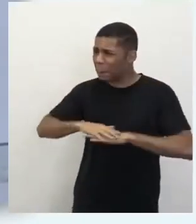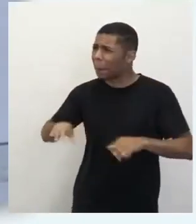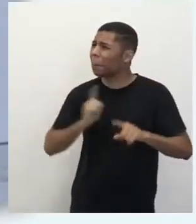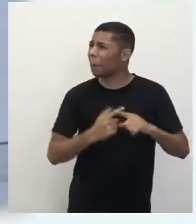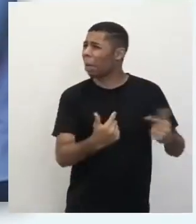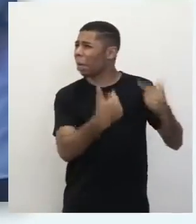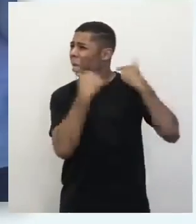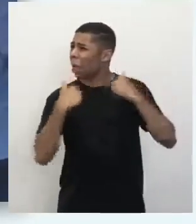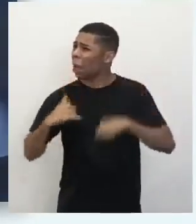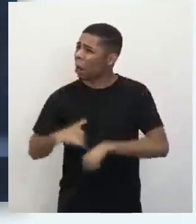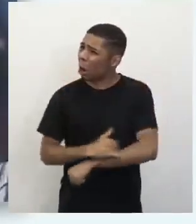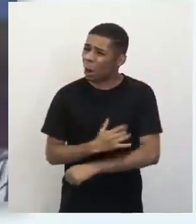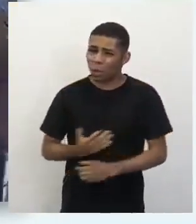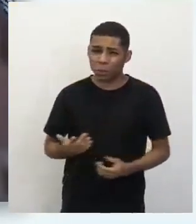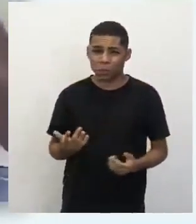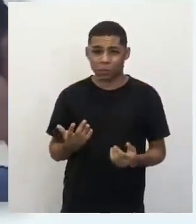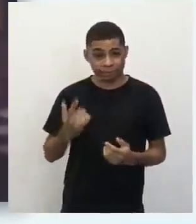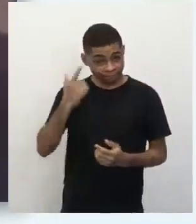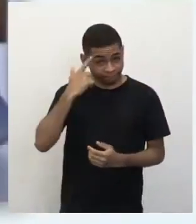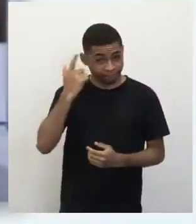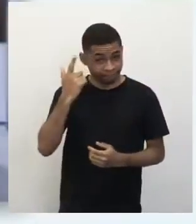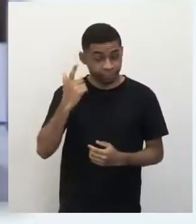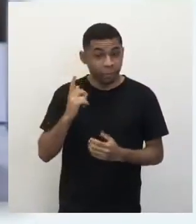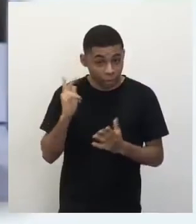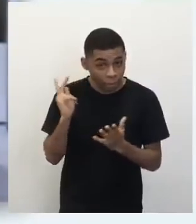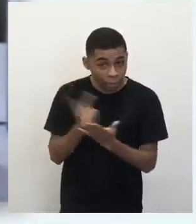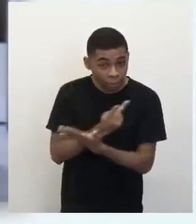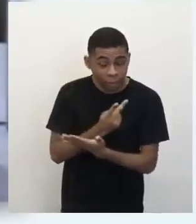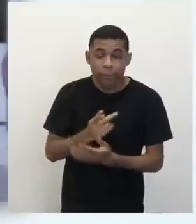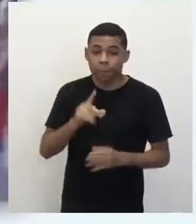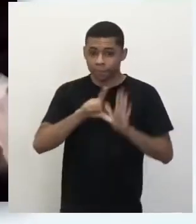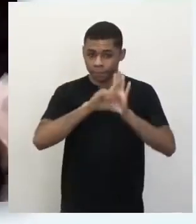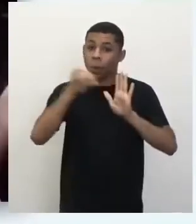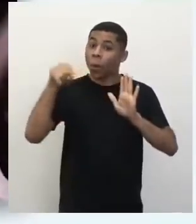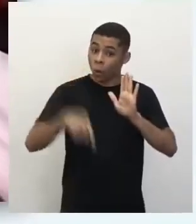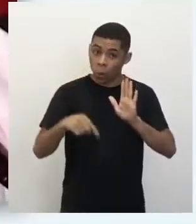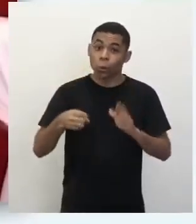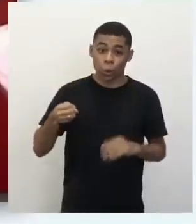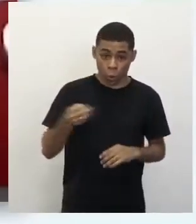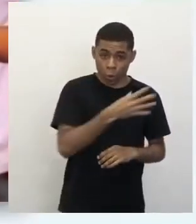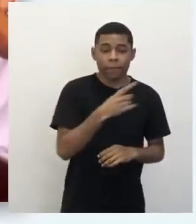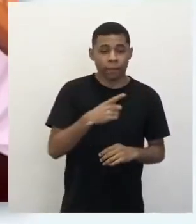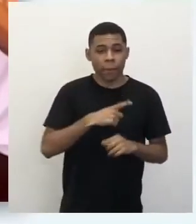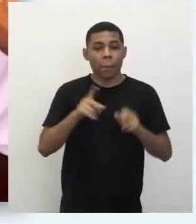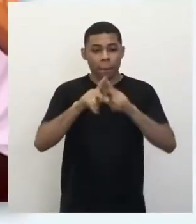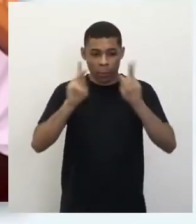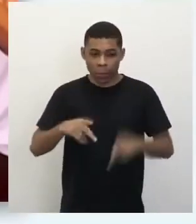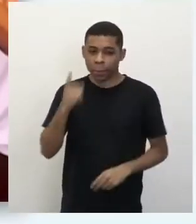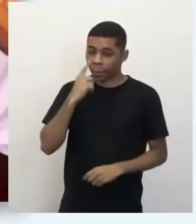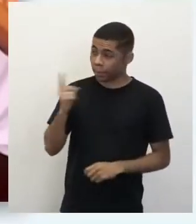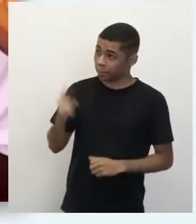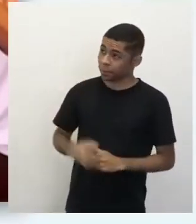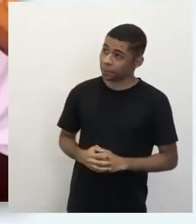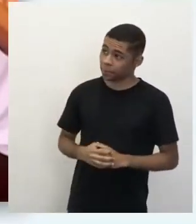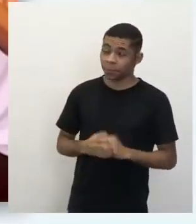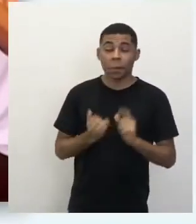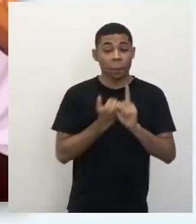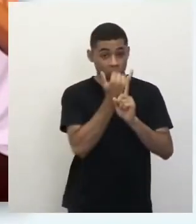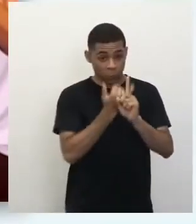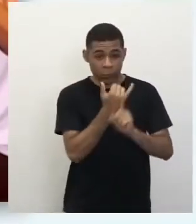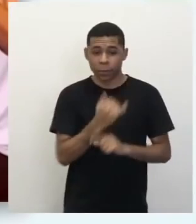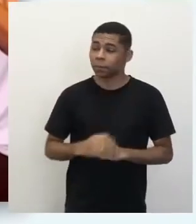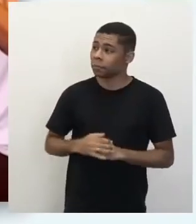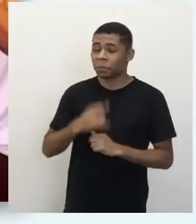chamando de gordo. Para evitar episódios como esse, a lei sancionada hoje cria um programa de combate ao bullying, que são atos como